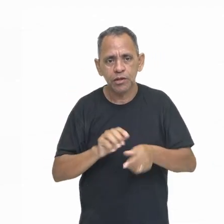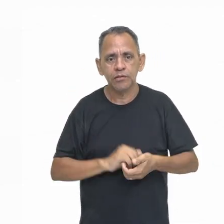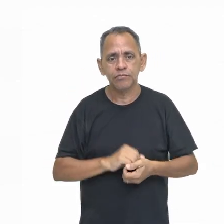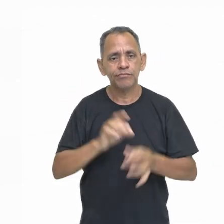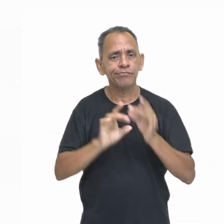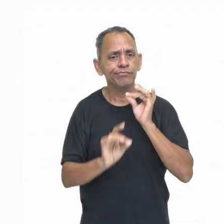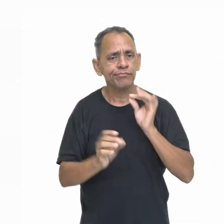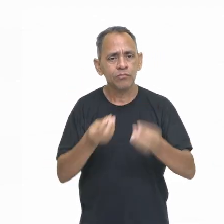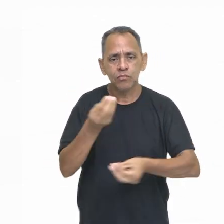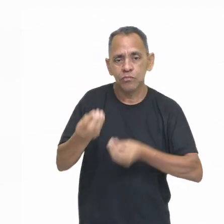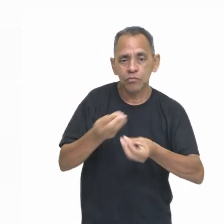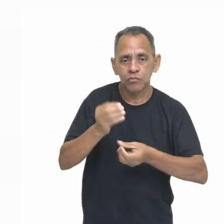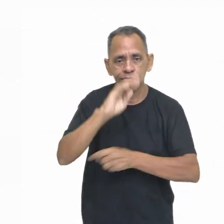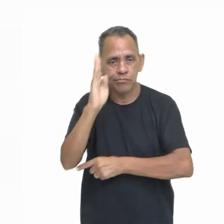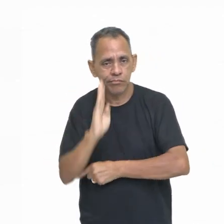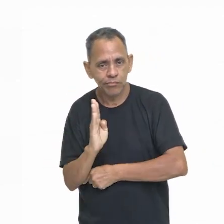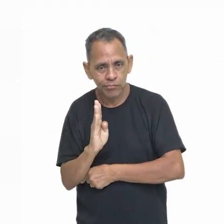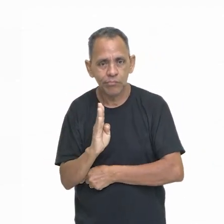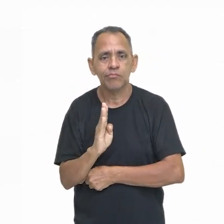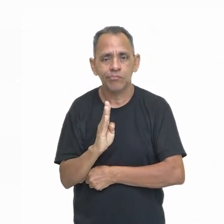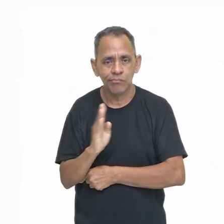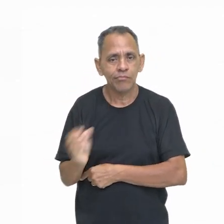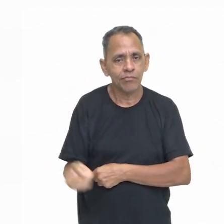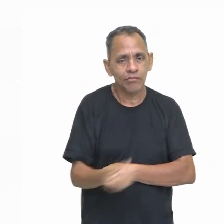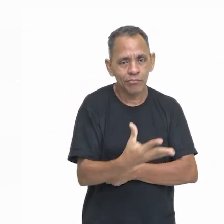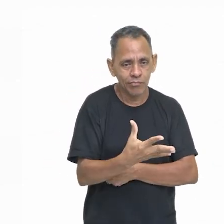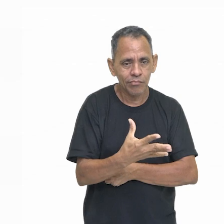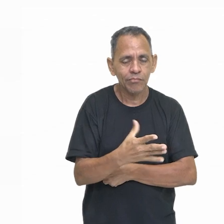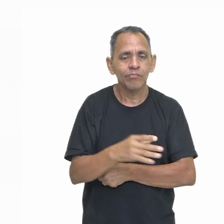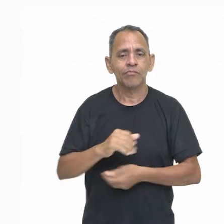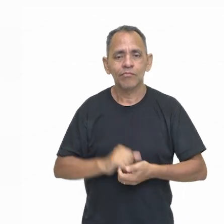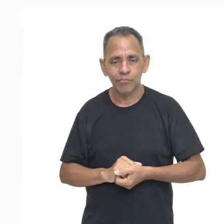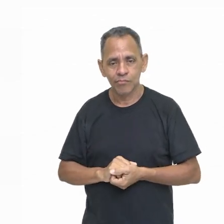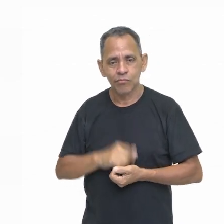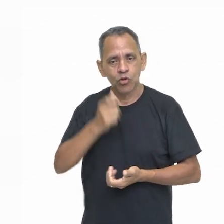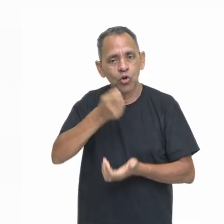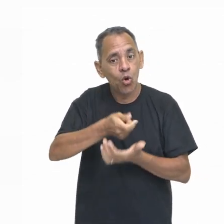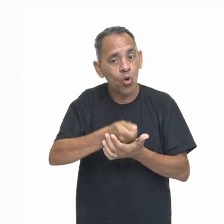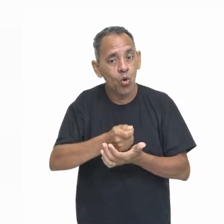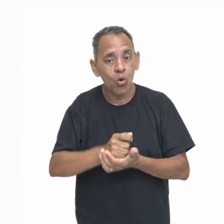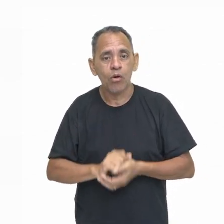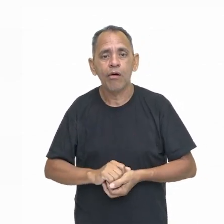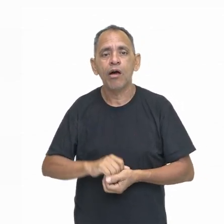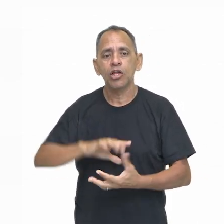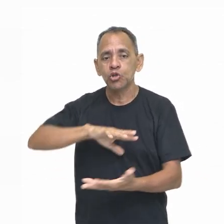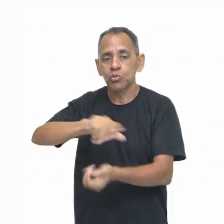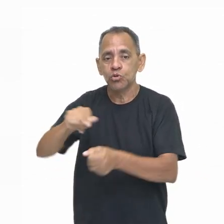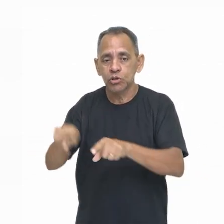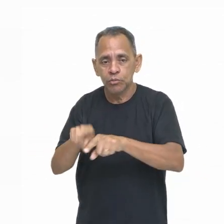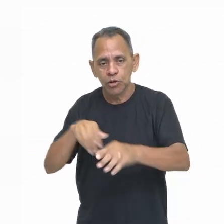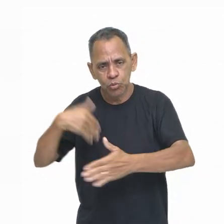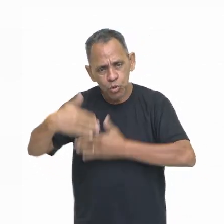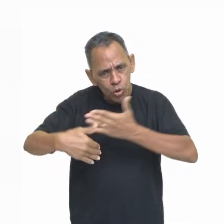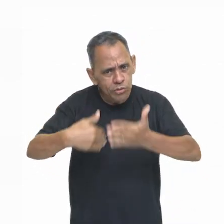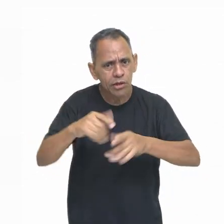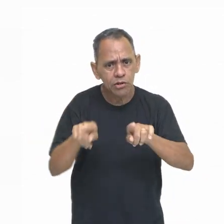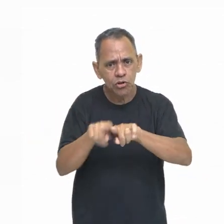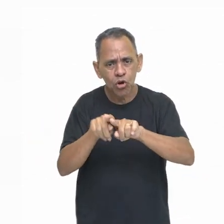políticos. Detalhamento: o Brasil e a nova ordem mundial. O processo